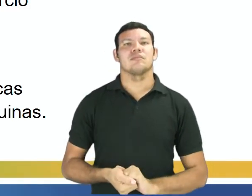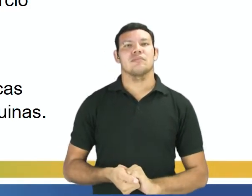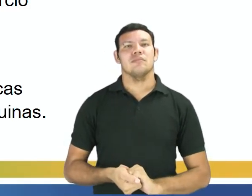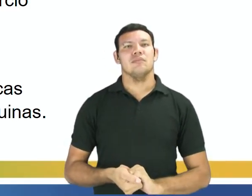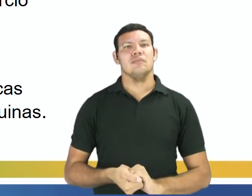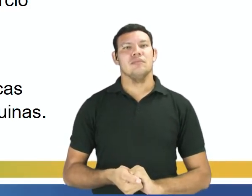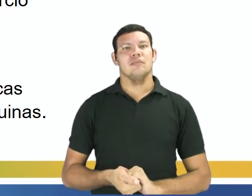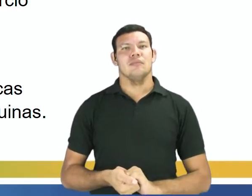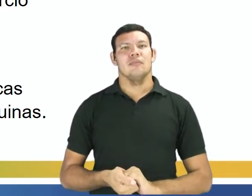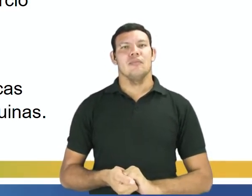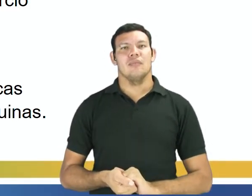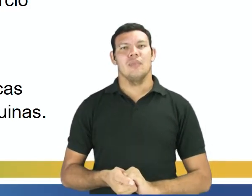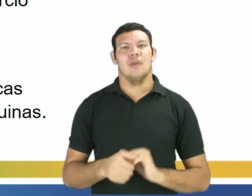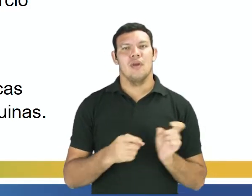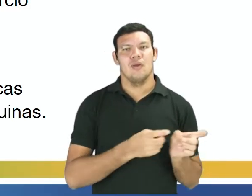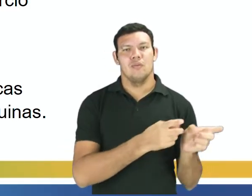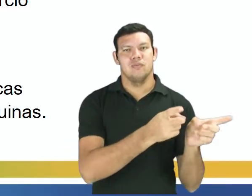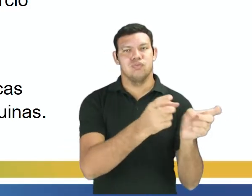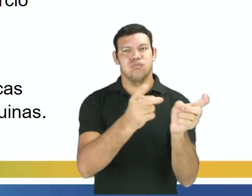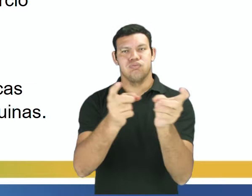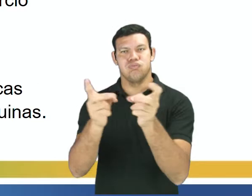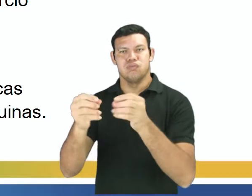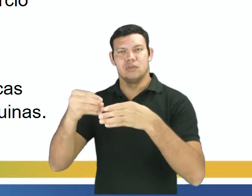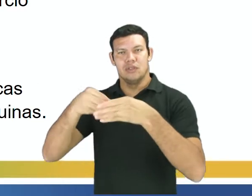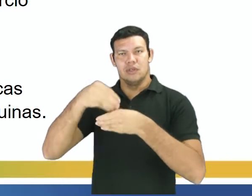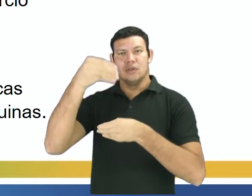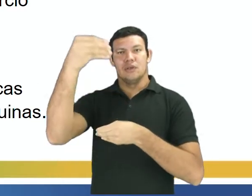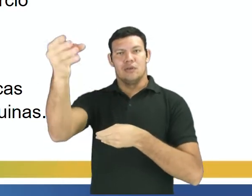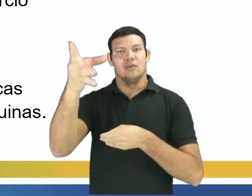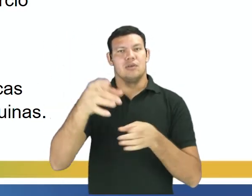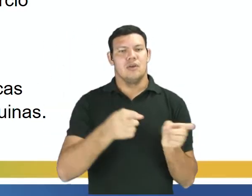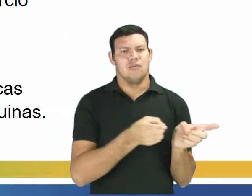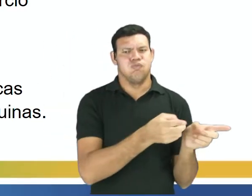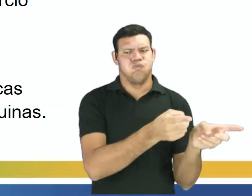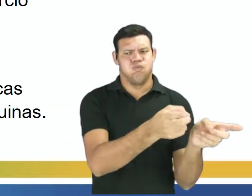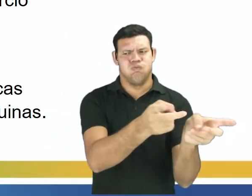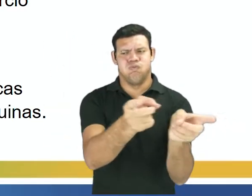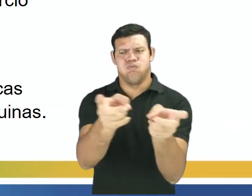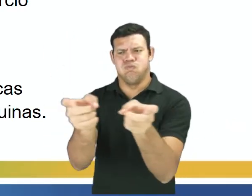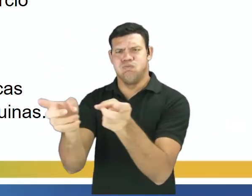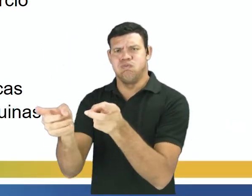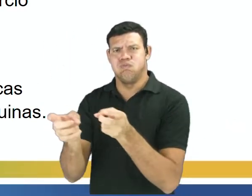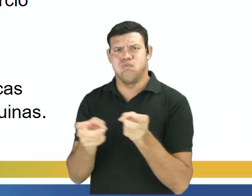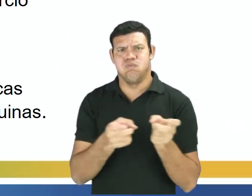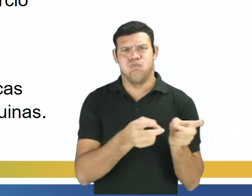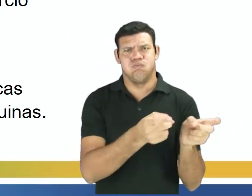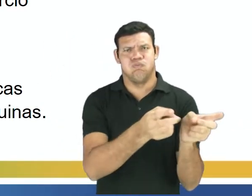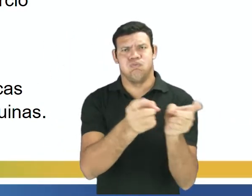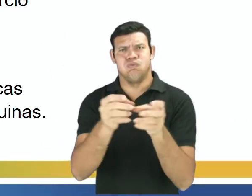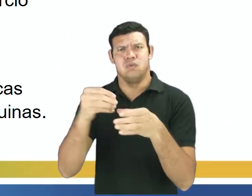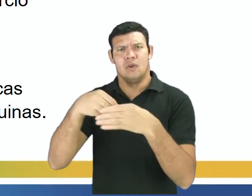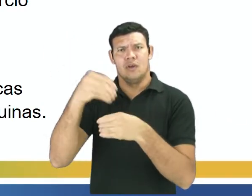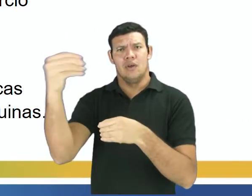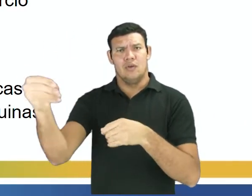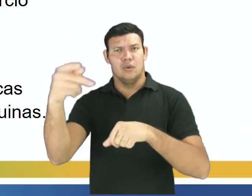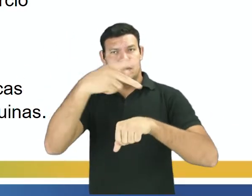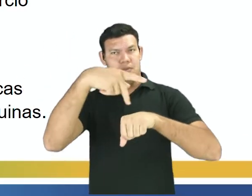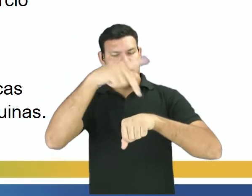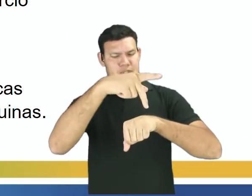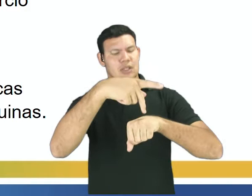comércio internacional. Ora, se aumenta a produção, eu tenho produção excedente, tanto para garantir para o país que está